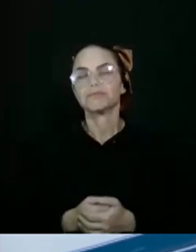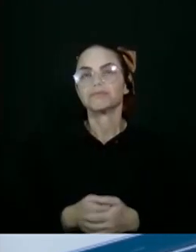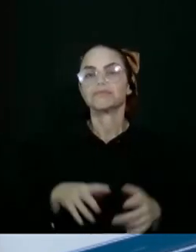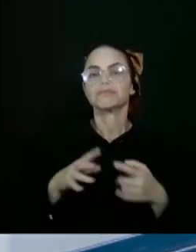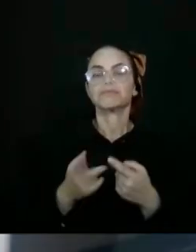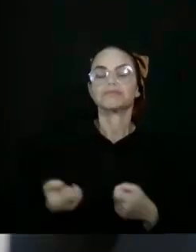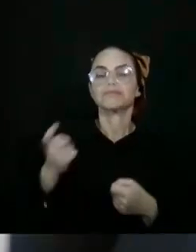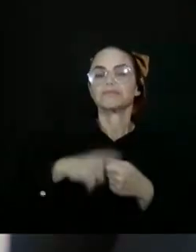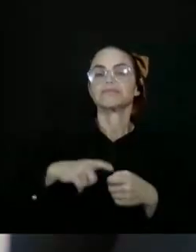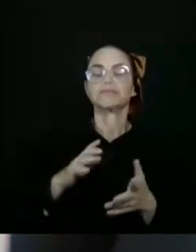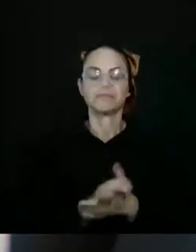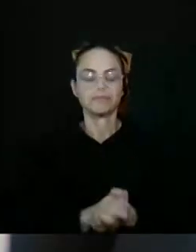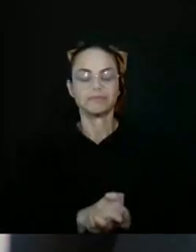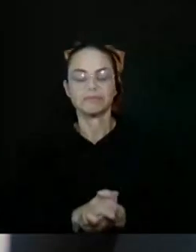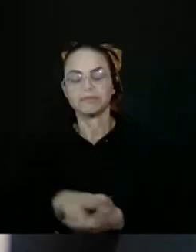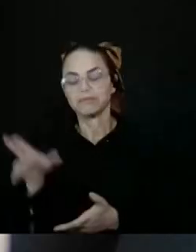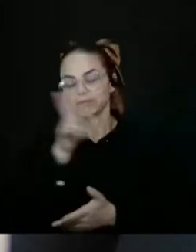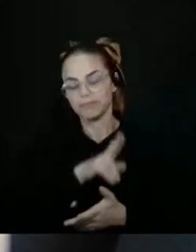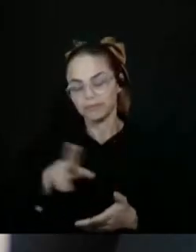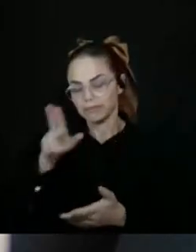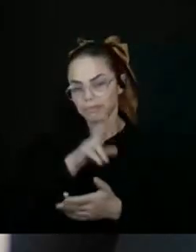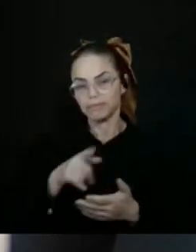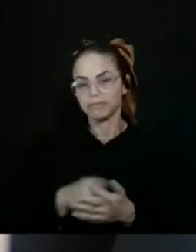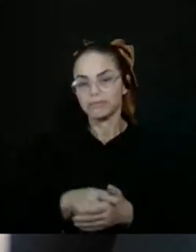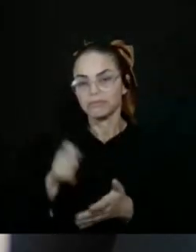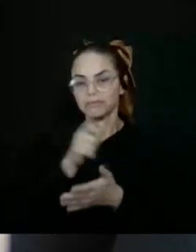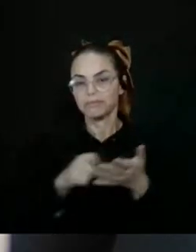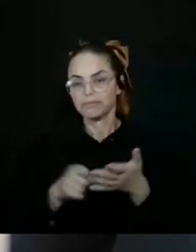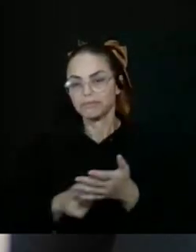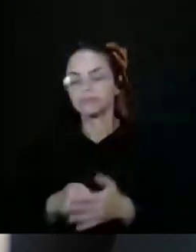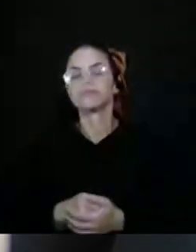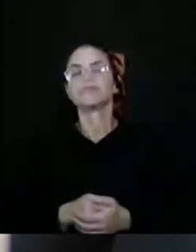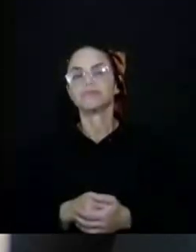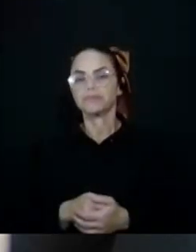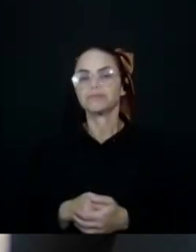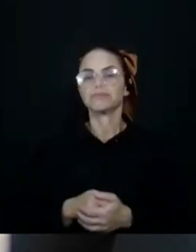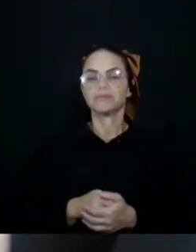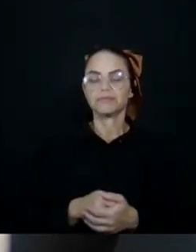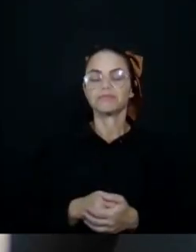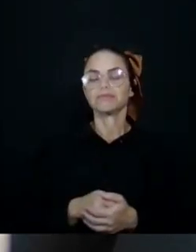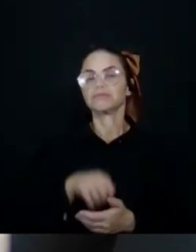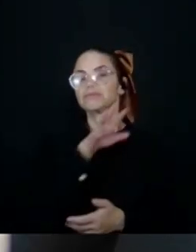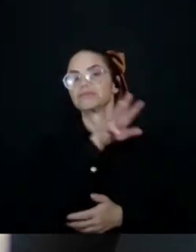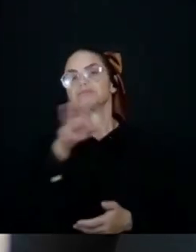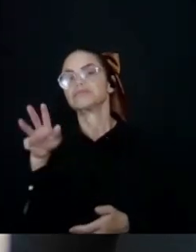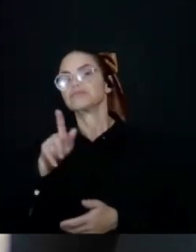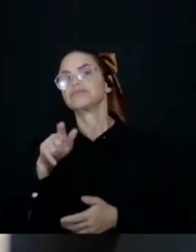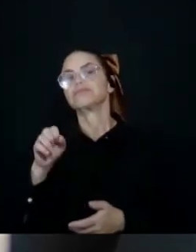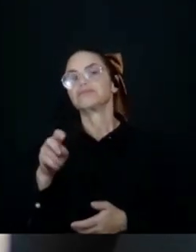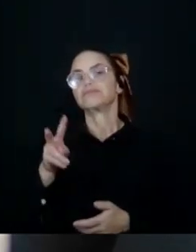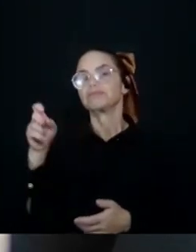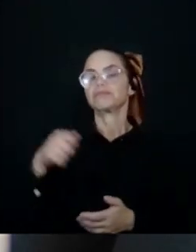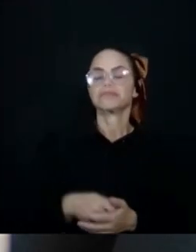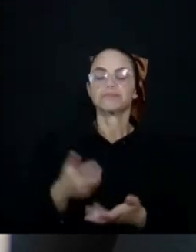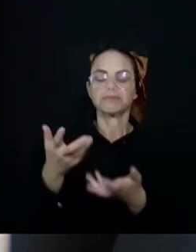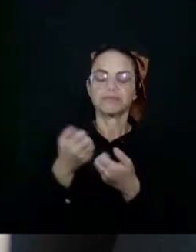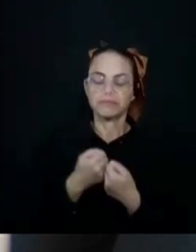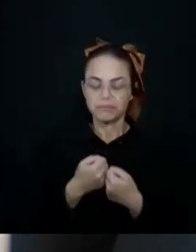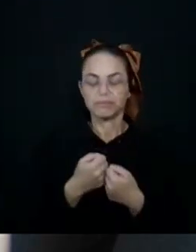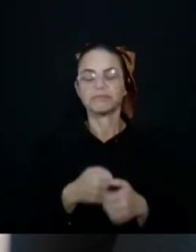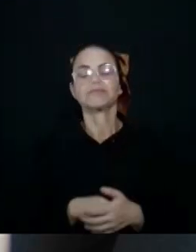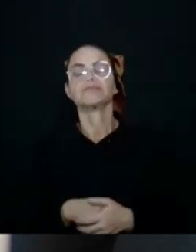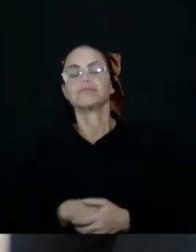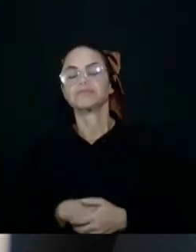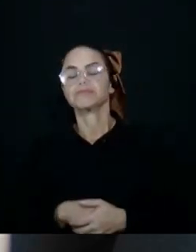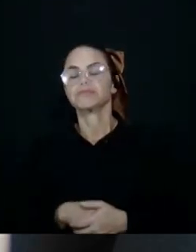pessoa usou a declaração pré-preenchida, que é aquela que vem pelo site do Gov. Você recebe ele e coloca